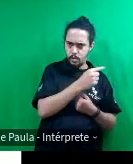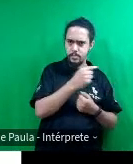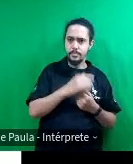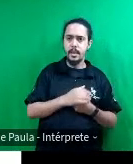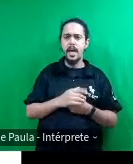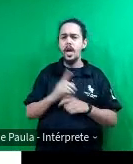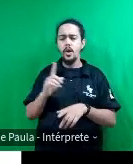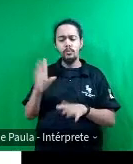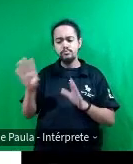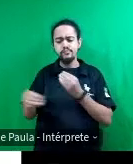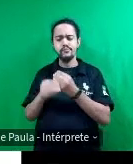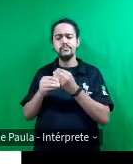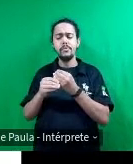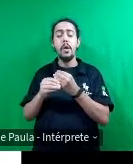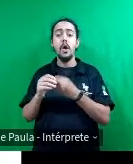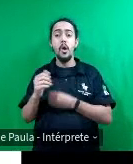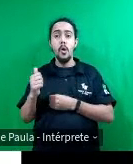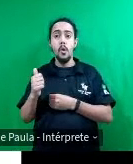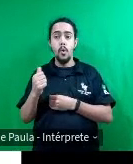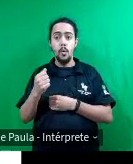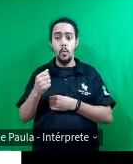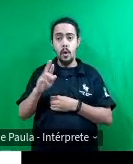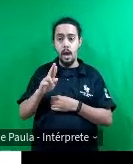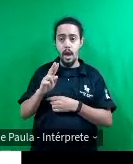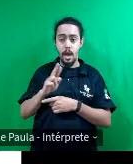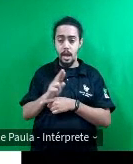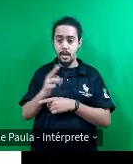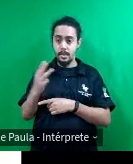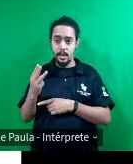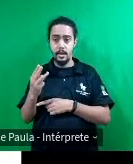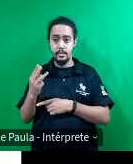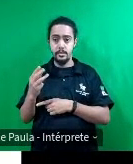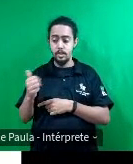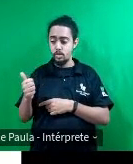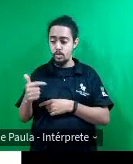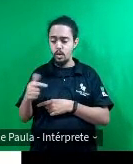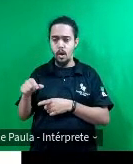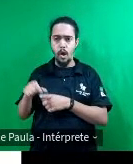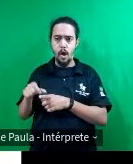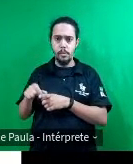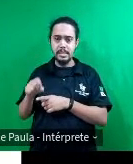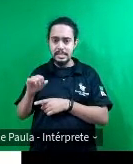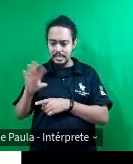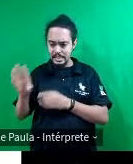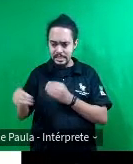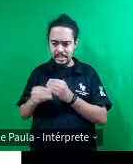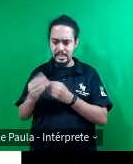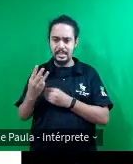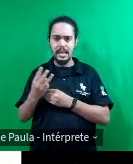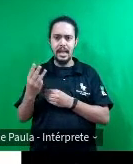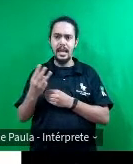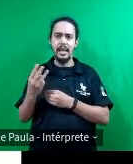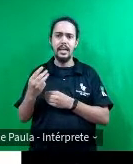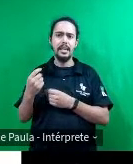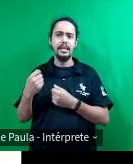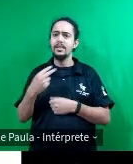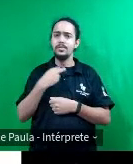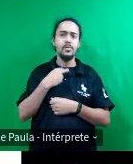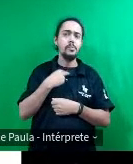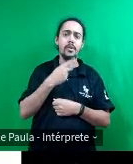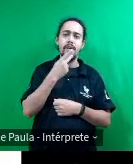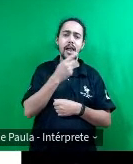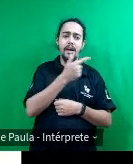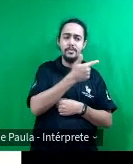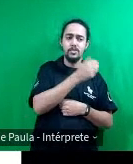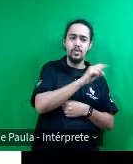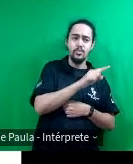um. Quando eu coloco mais um, eu mudo totalmente o meu circuito, tá, pessoal? Eu não posso mais falar que aqui é 28,8 volts, eu não